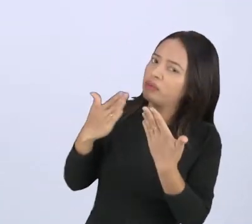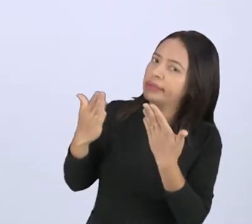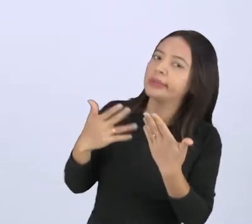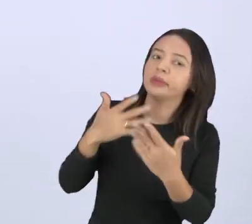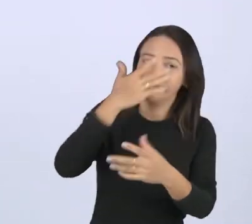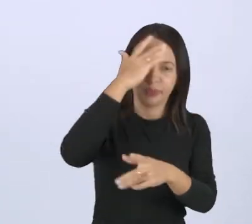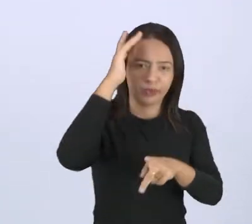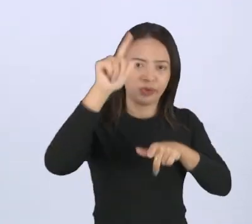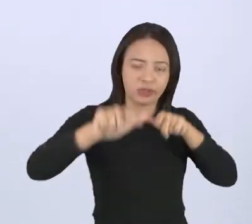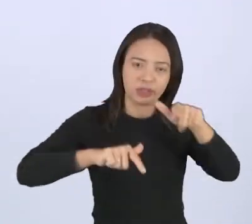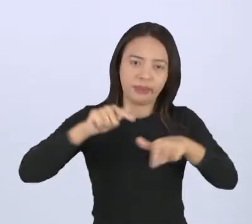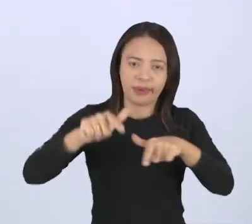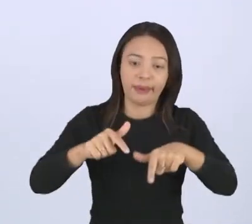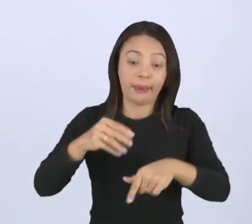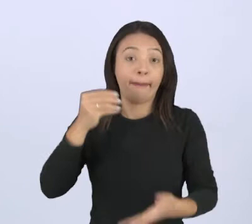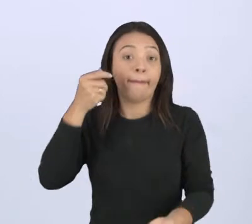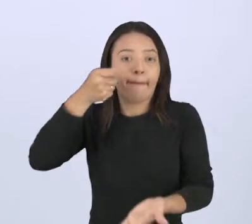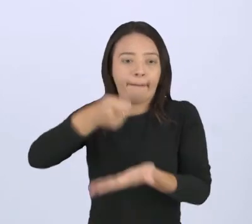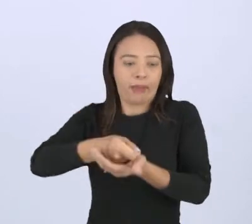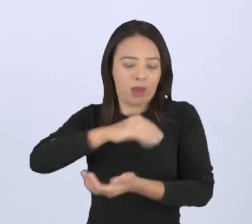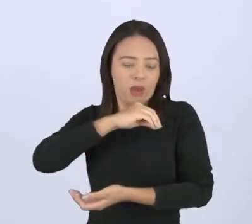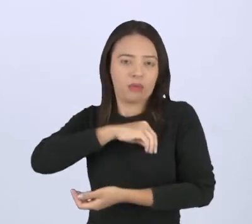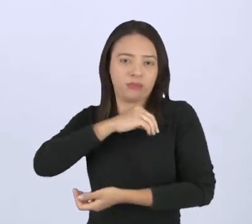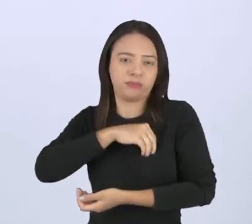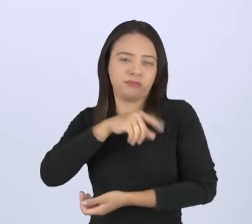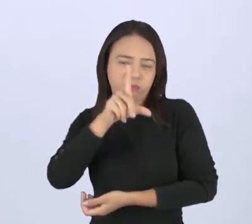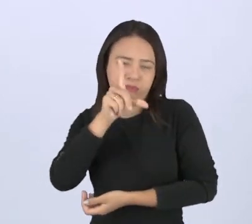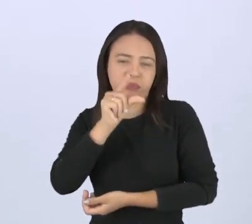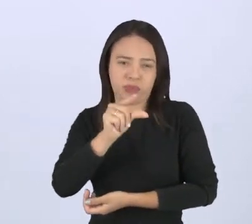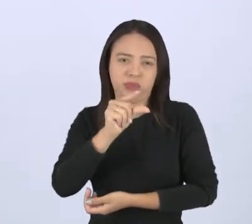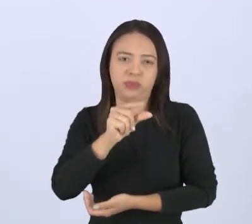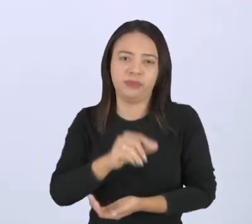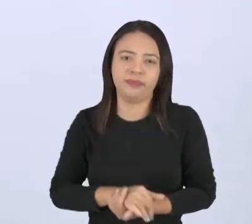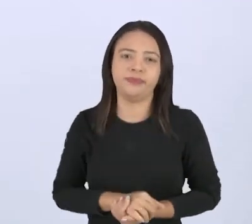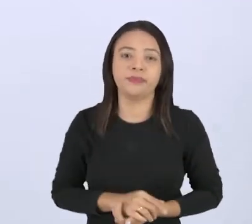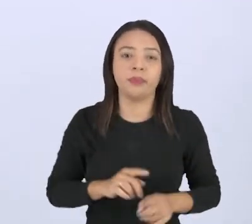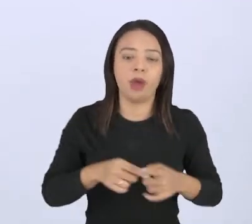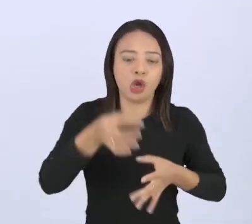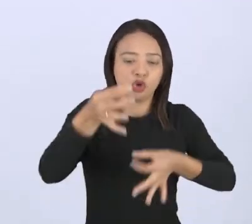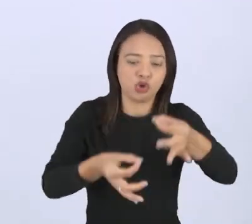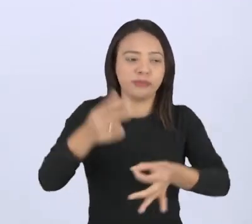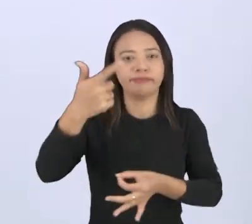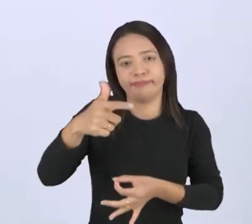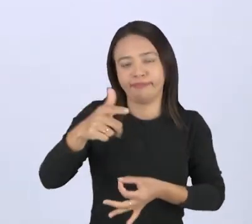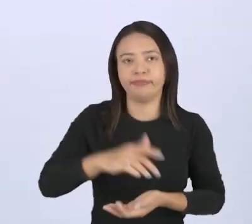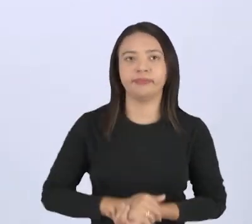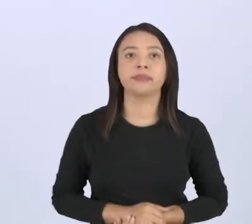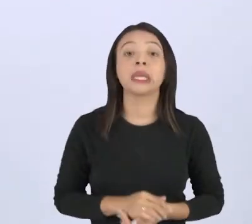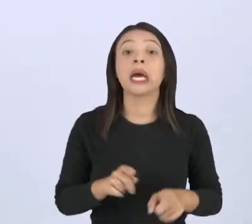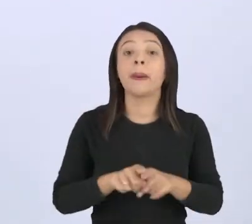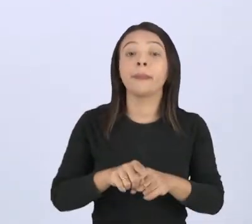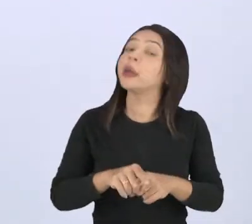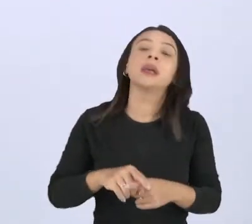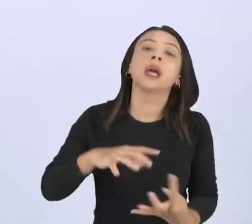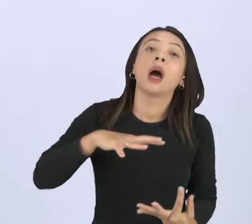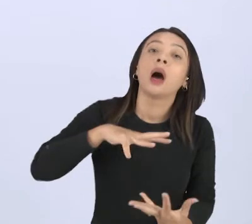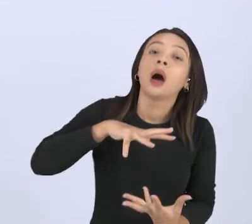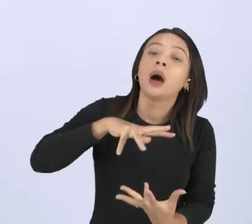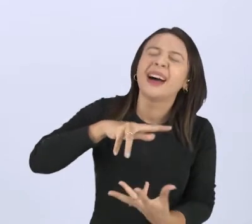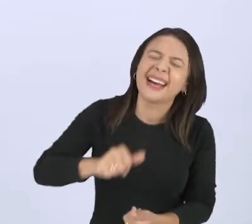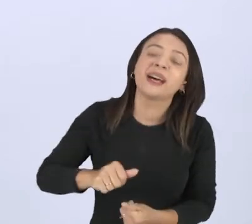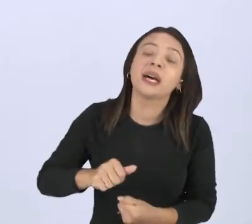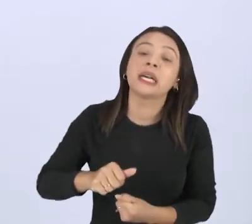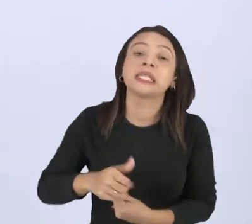salários mais baixos e mais injustos. Bom, a globalização também, as empresas